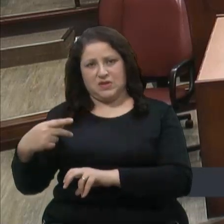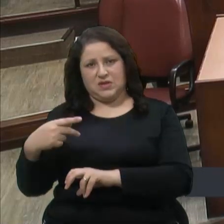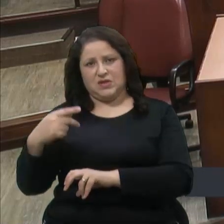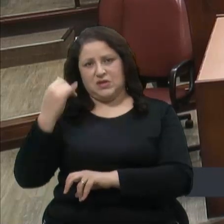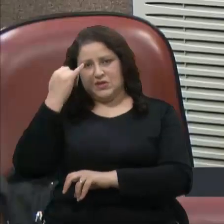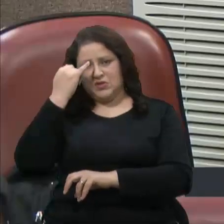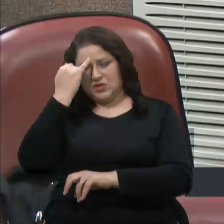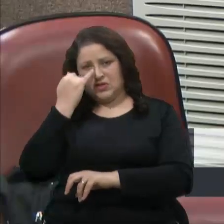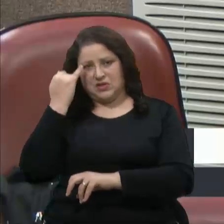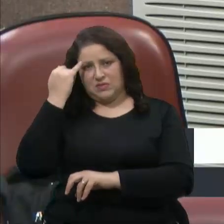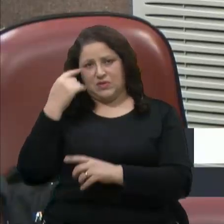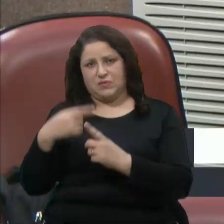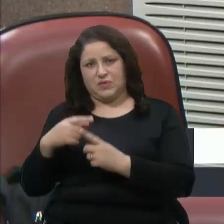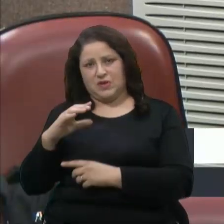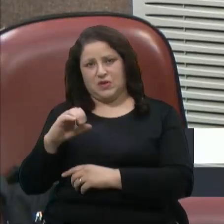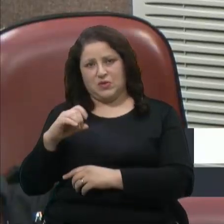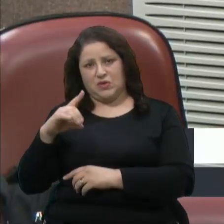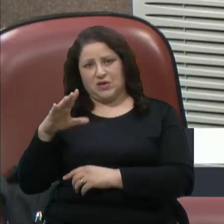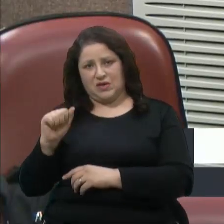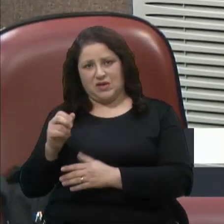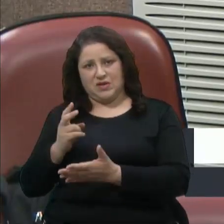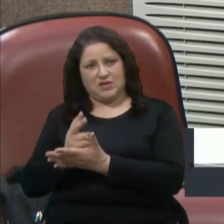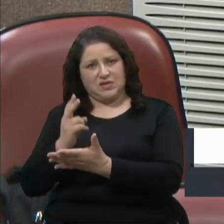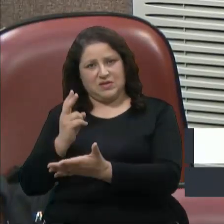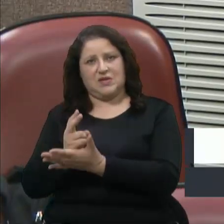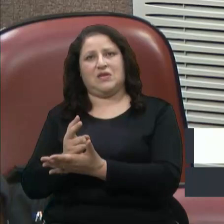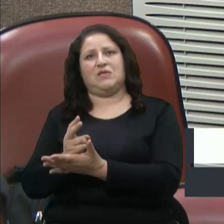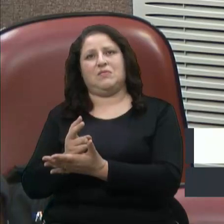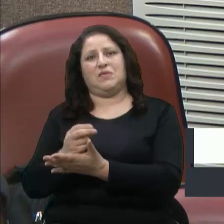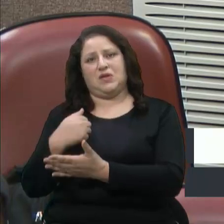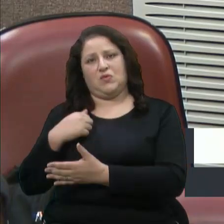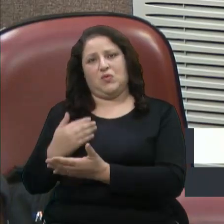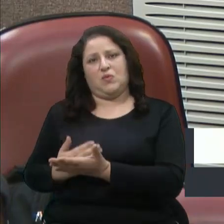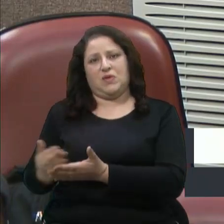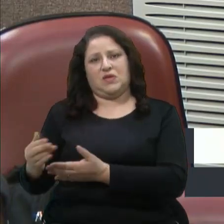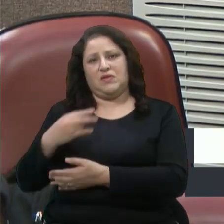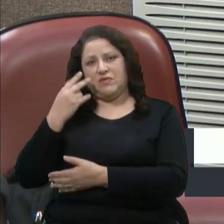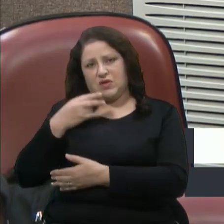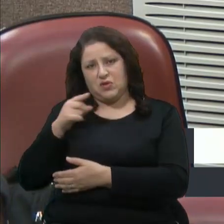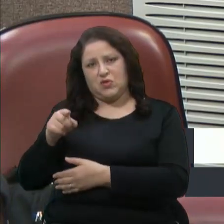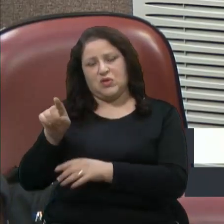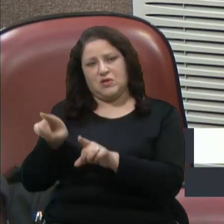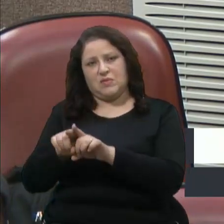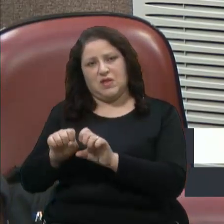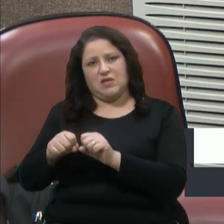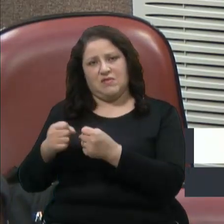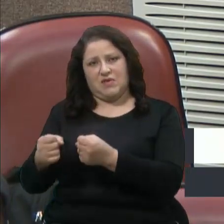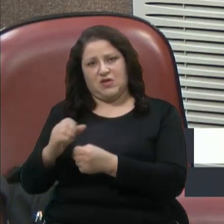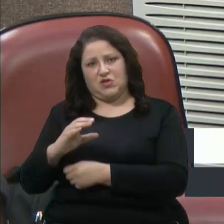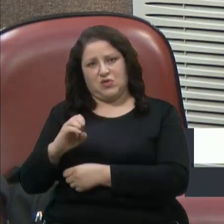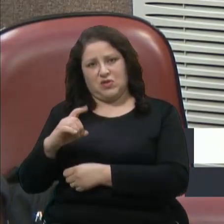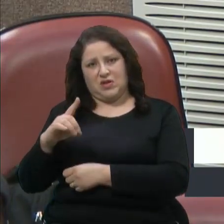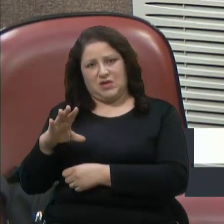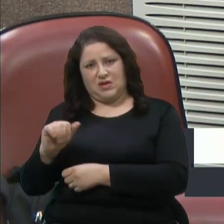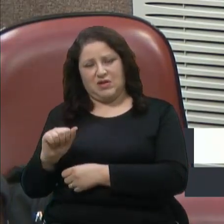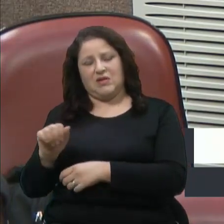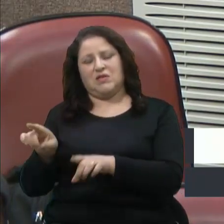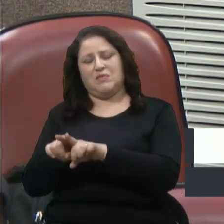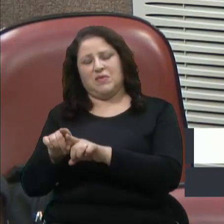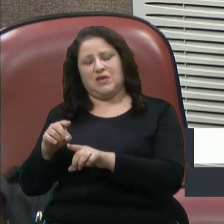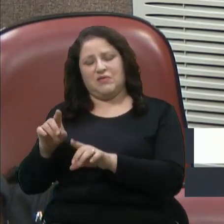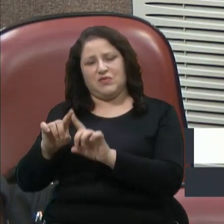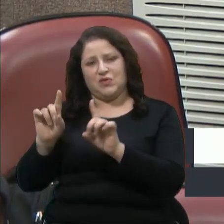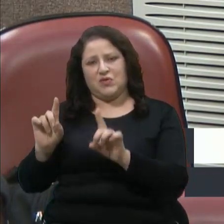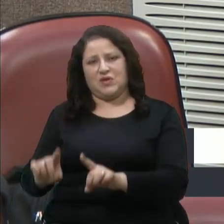porque Codeca está sempre, desde que eu assumi como vereador, o senhor também é um grande defensor da Codeca, dos colaboradores,